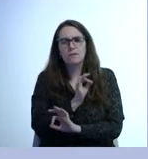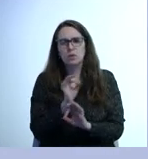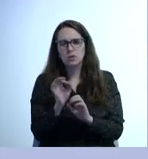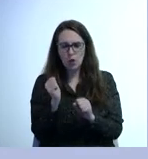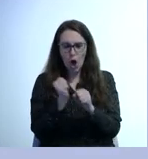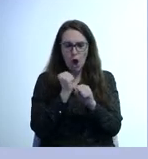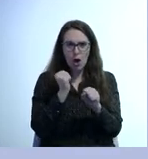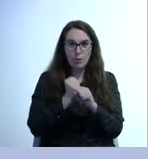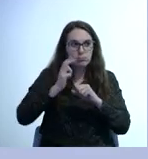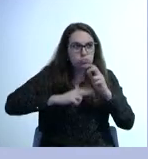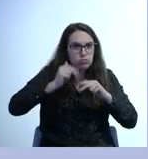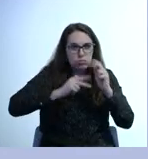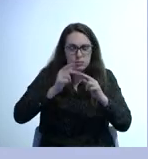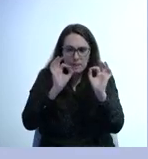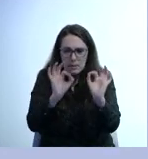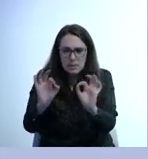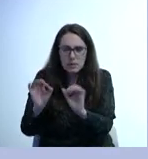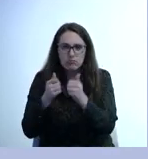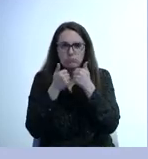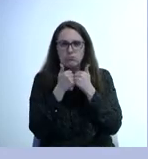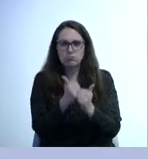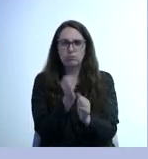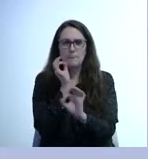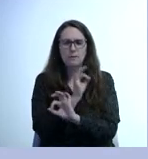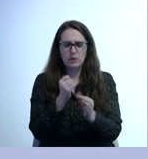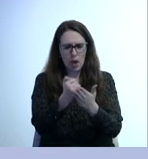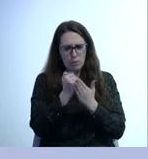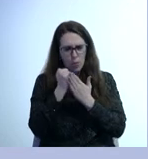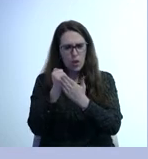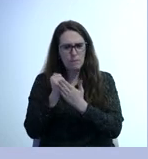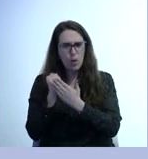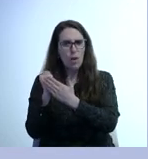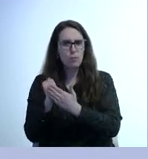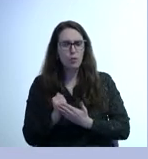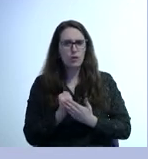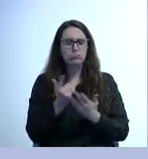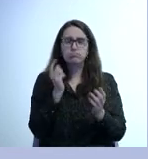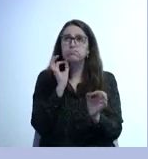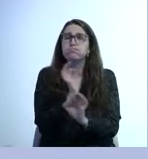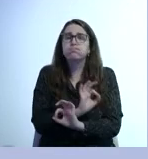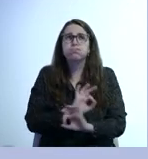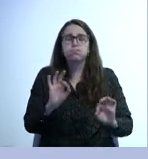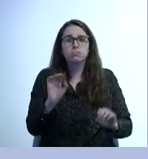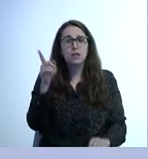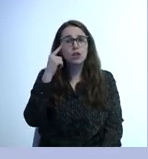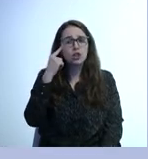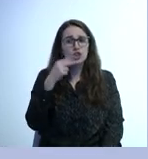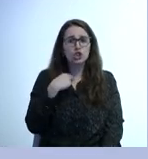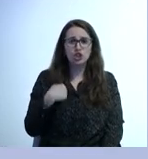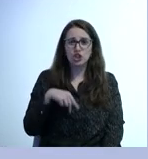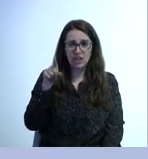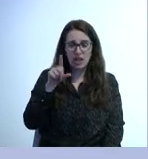bem construídas, com todo o apoio e tal, foi extraordinário. A China e Coreia do